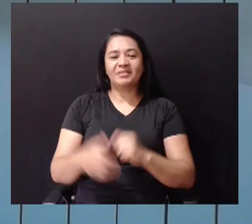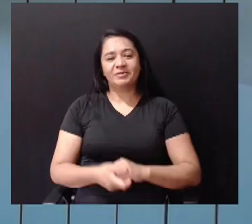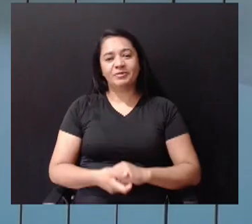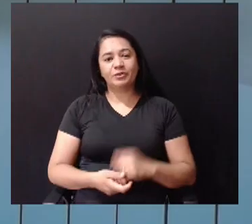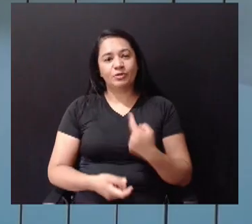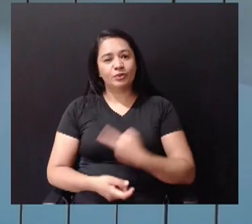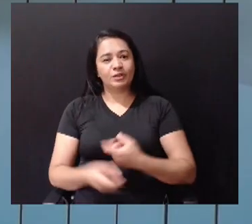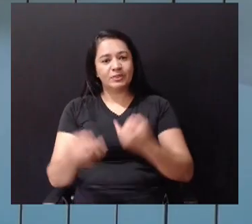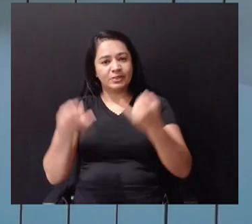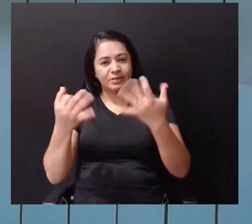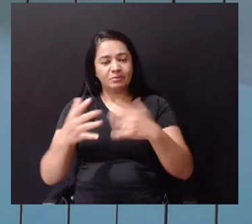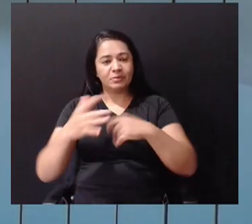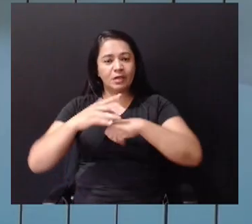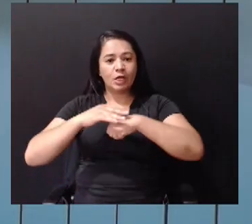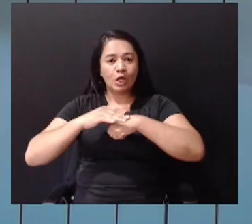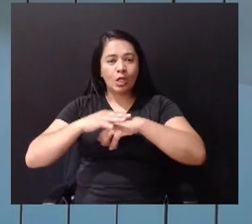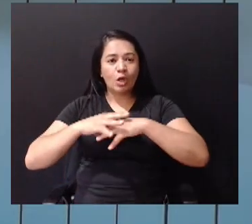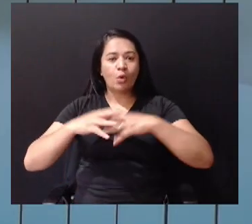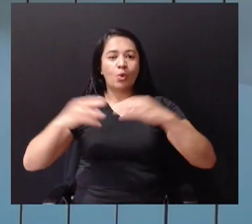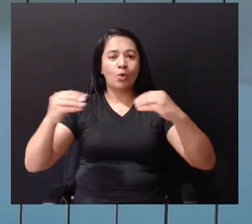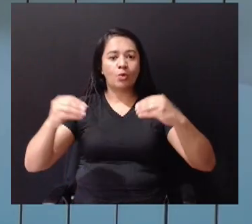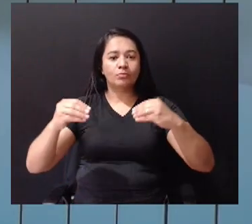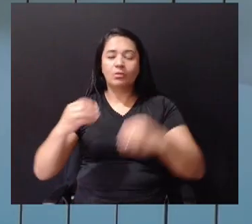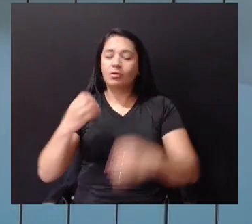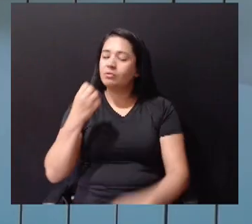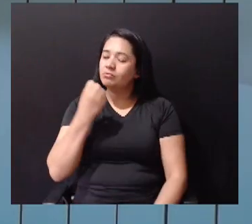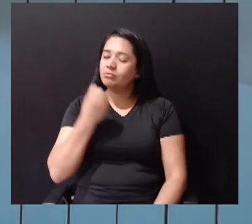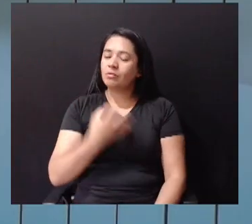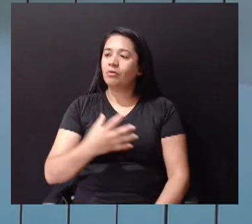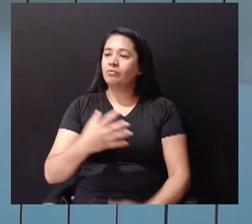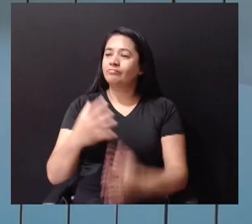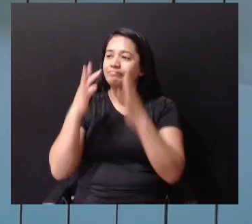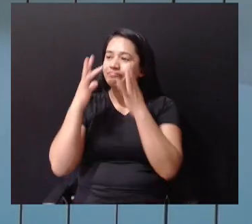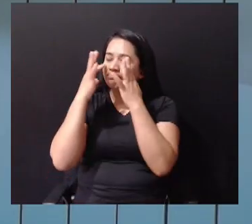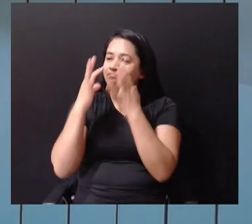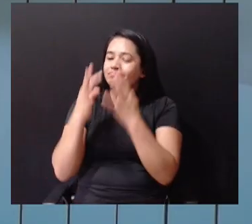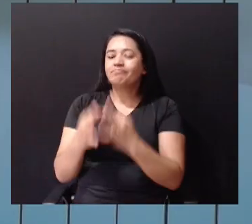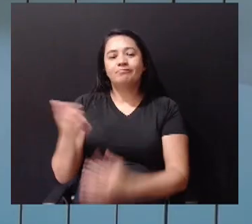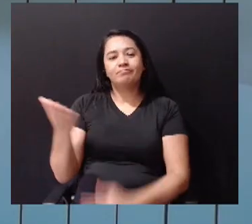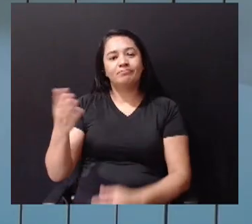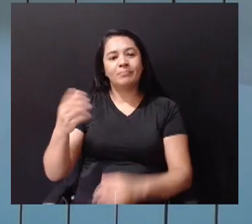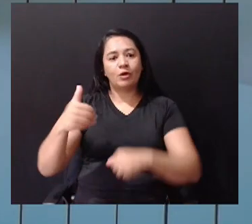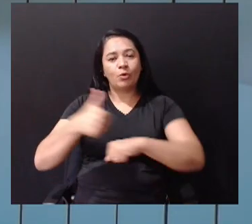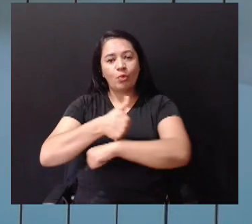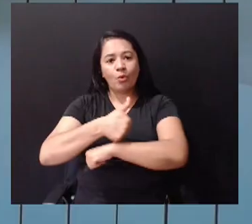cura, é muito bom ouvir, né, de um profissional,